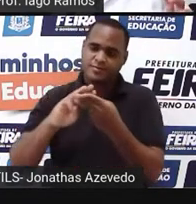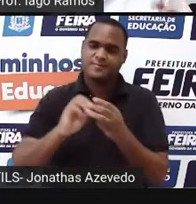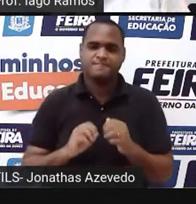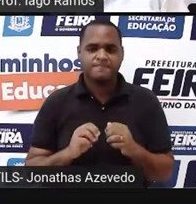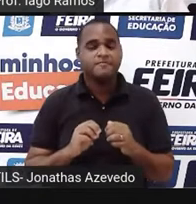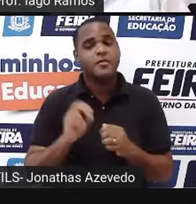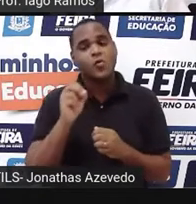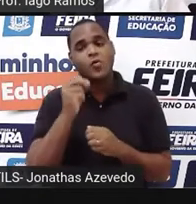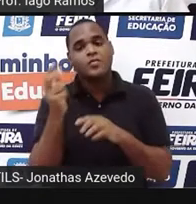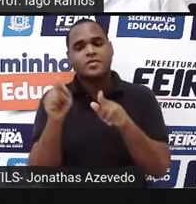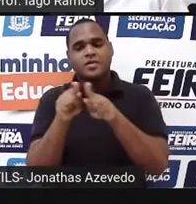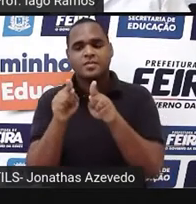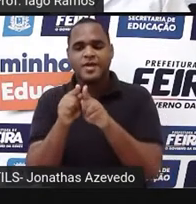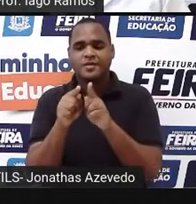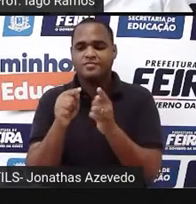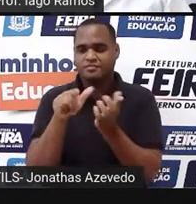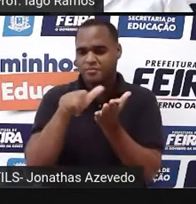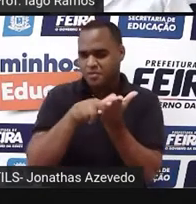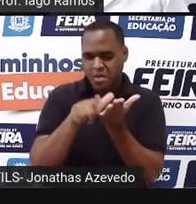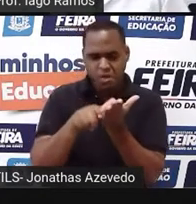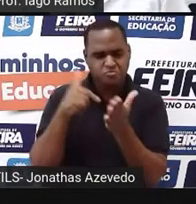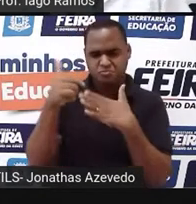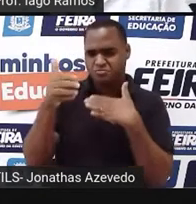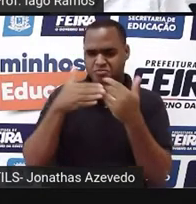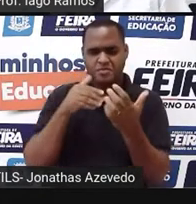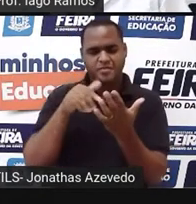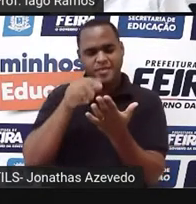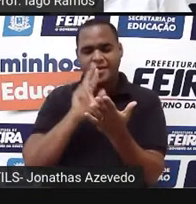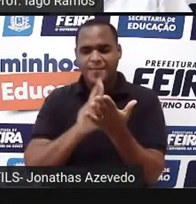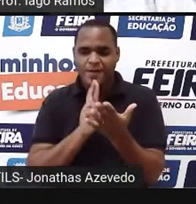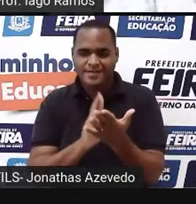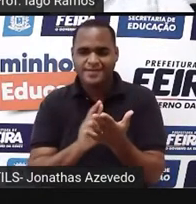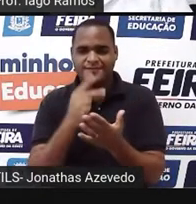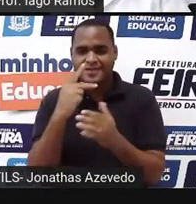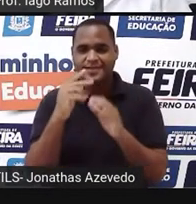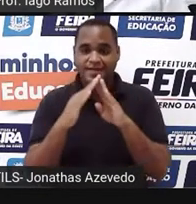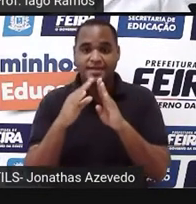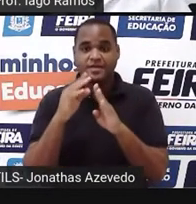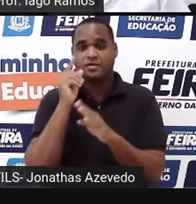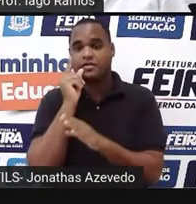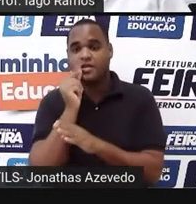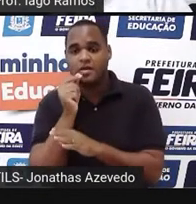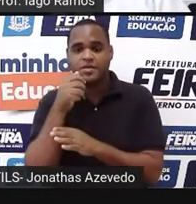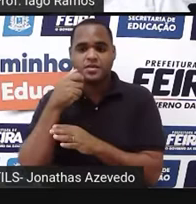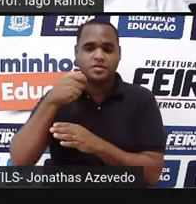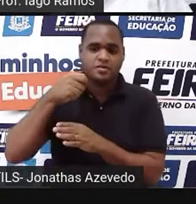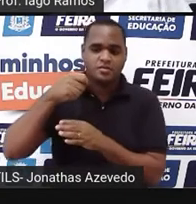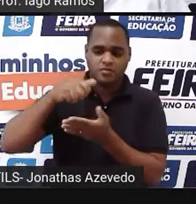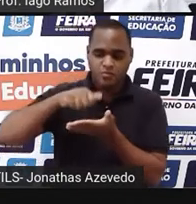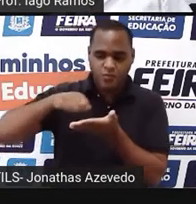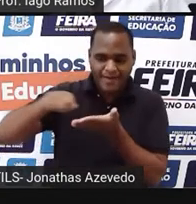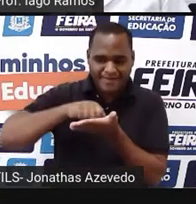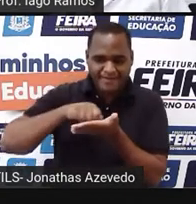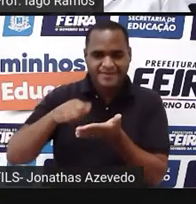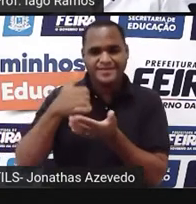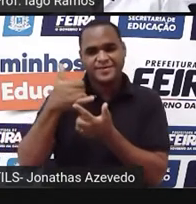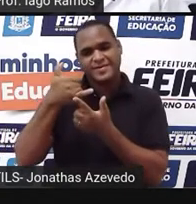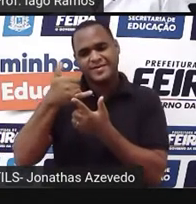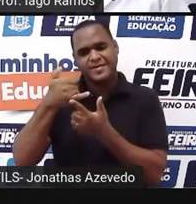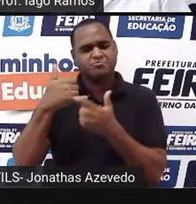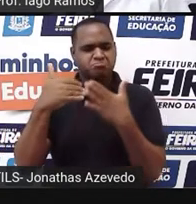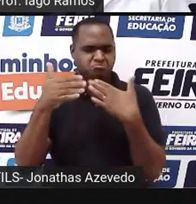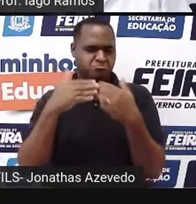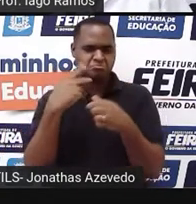Ou uma folha de papel qualquer, certo? Lápis e borracha ou caneta, se você preferir